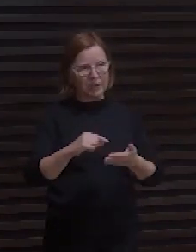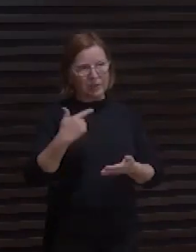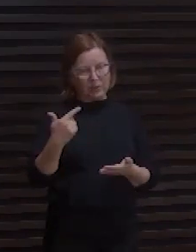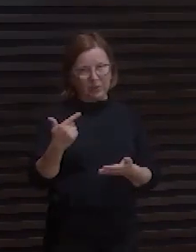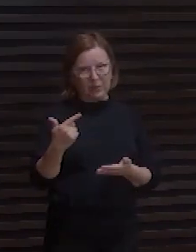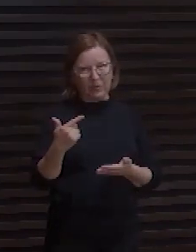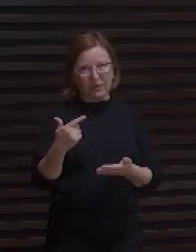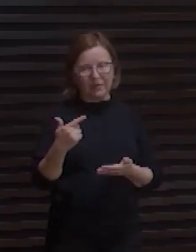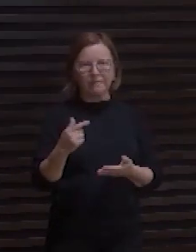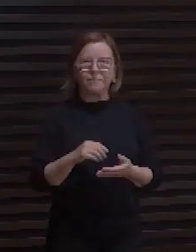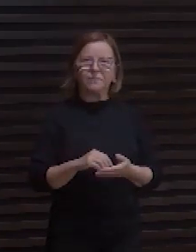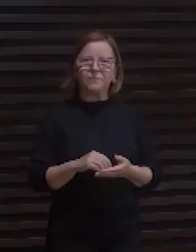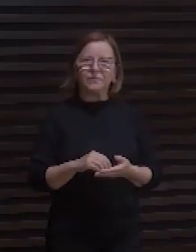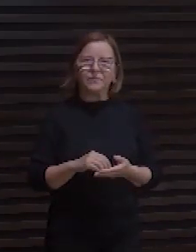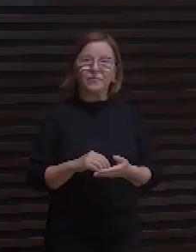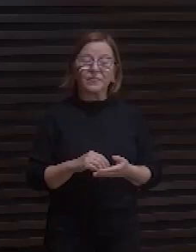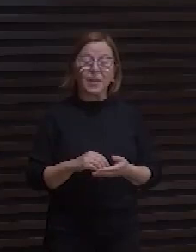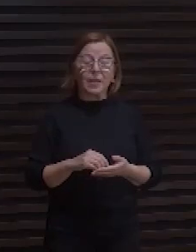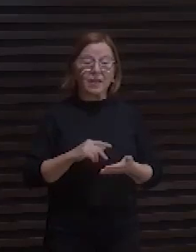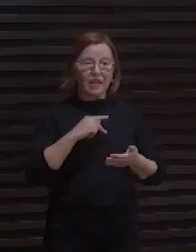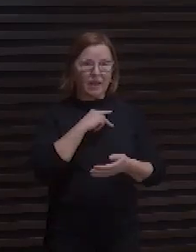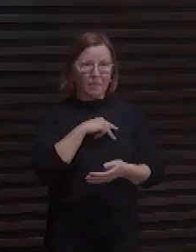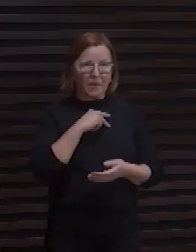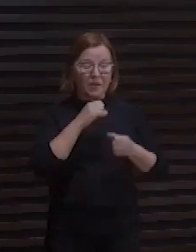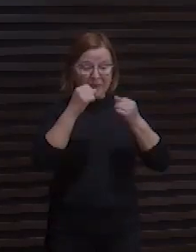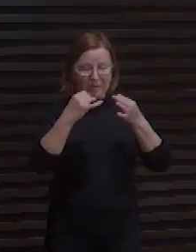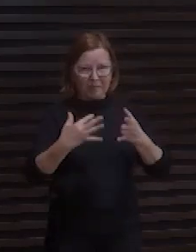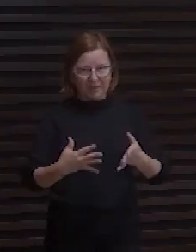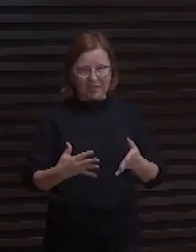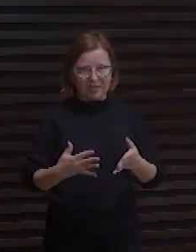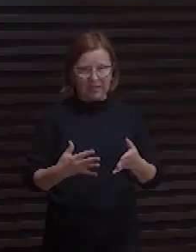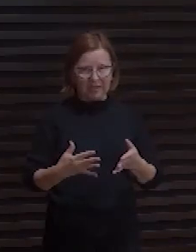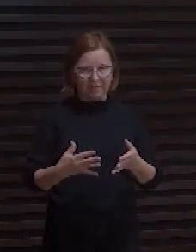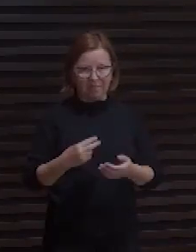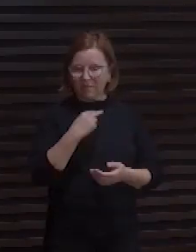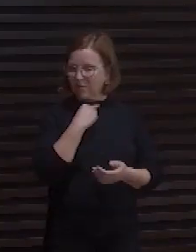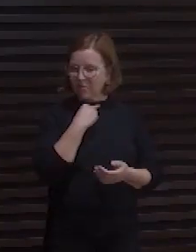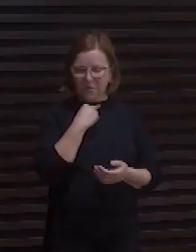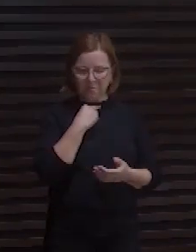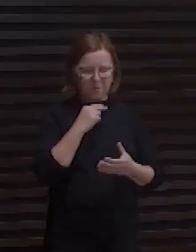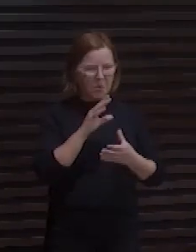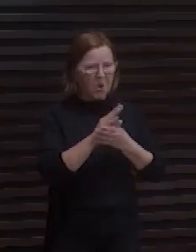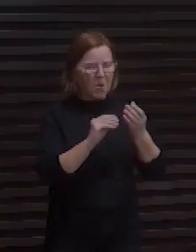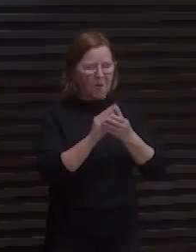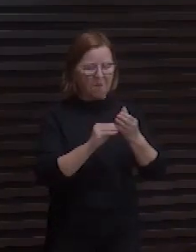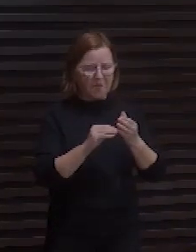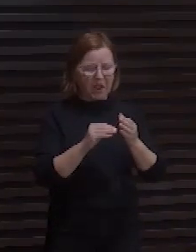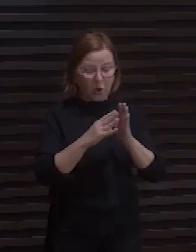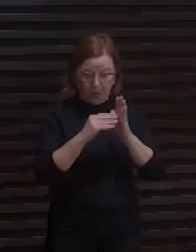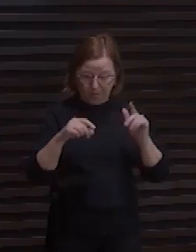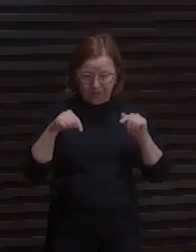ensinando que para um culto racional a Deus é necessário uma não conformação com este mundo. Parece até um